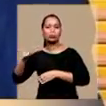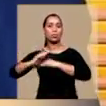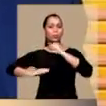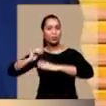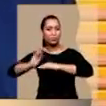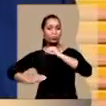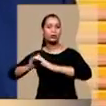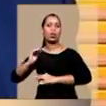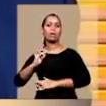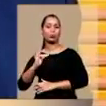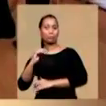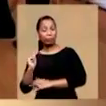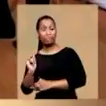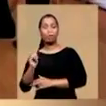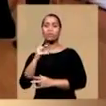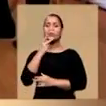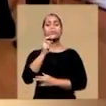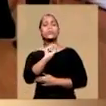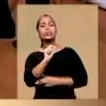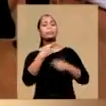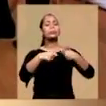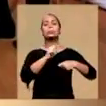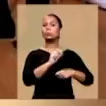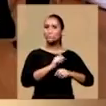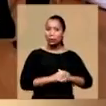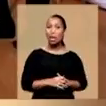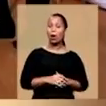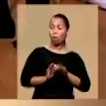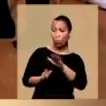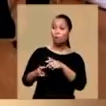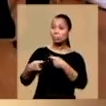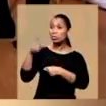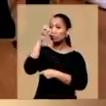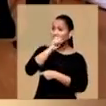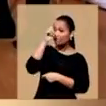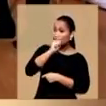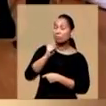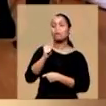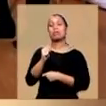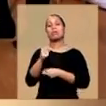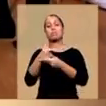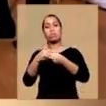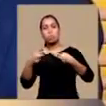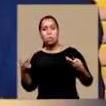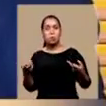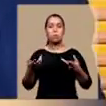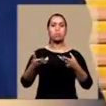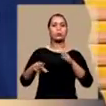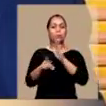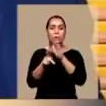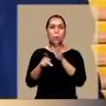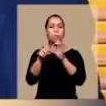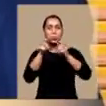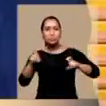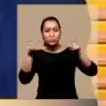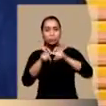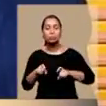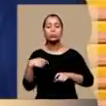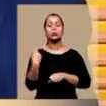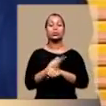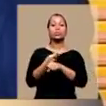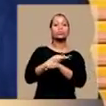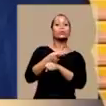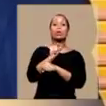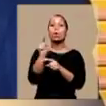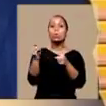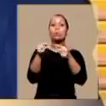Associação dos Profissionais de Certo. TI. E ele falou, o que vocês estão precisando? A gente precisa aprender tal linguagem de programação e banco de dados, não sei o quê. E a gente